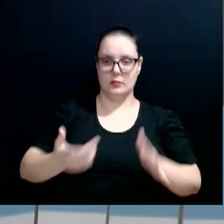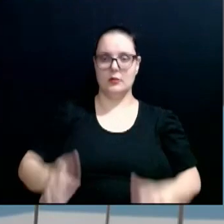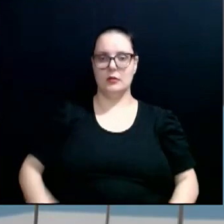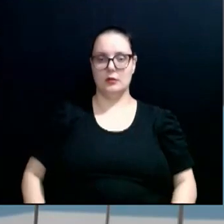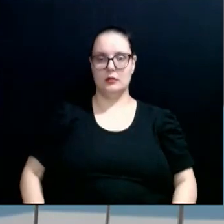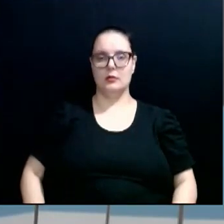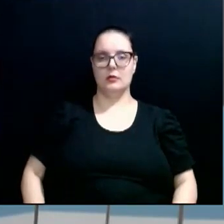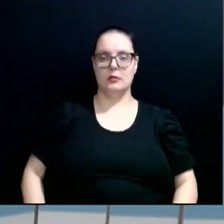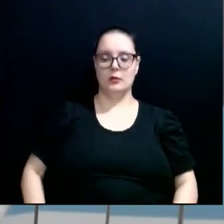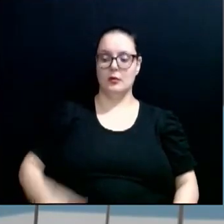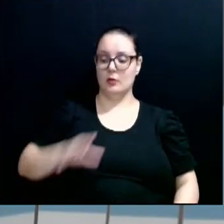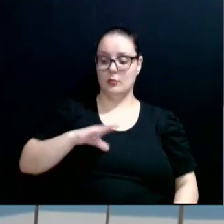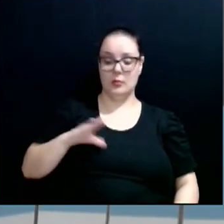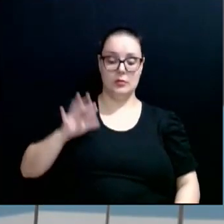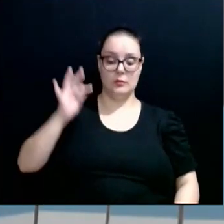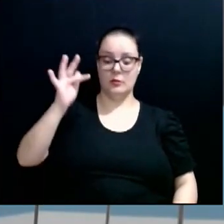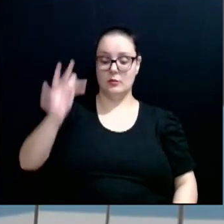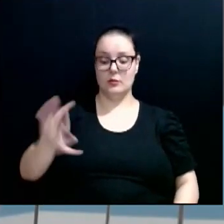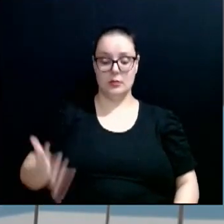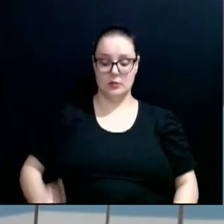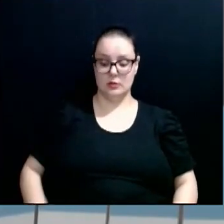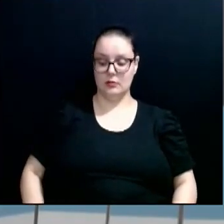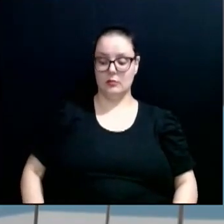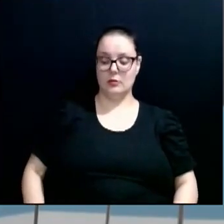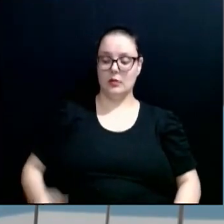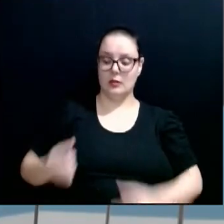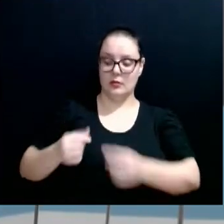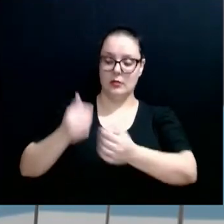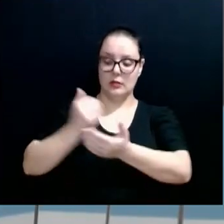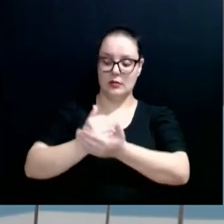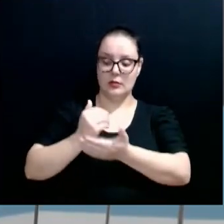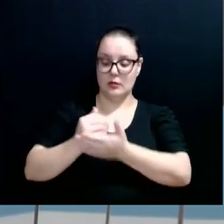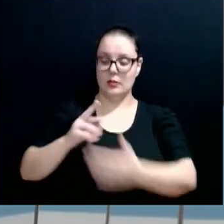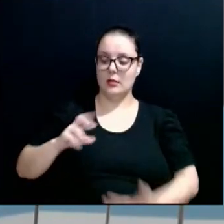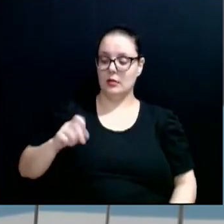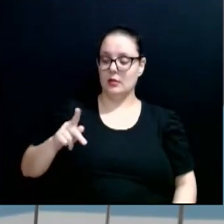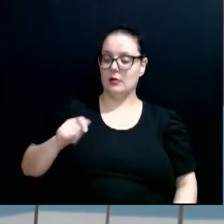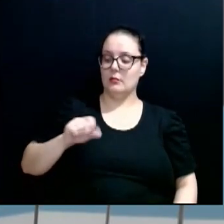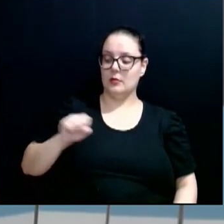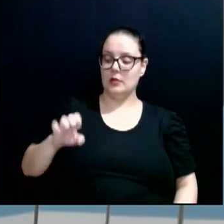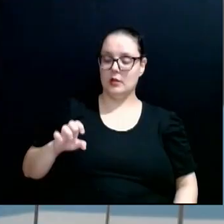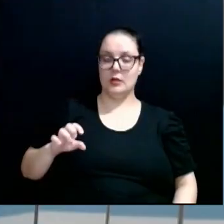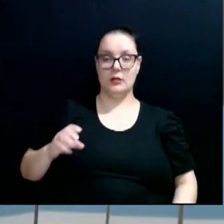né, financiar veículos, repassa, faz uma fórmula de remuneração, né,